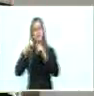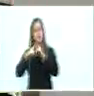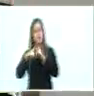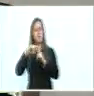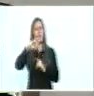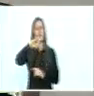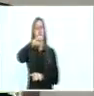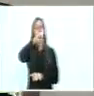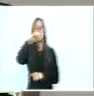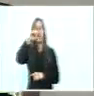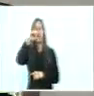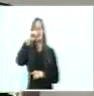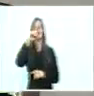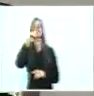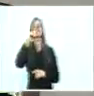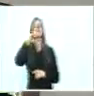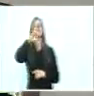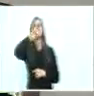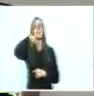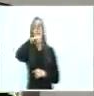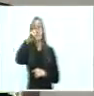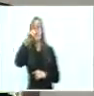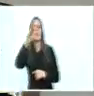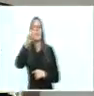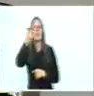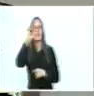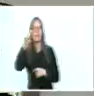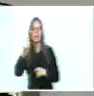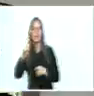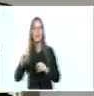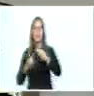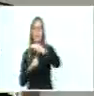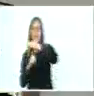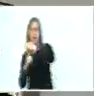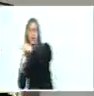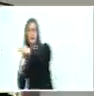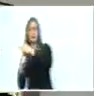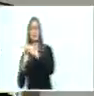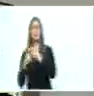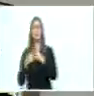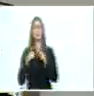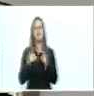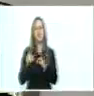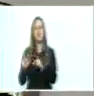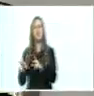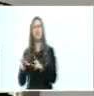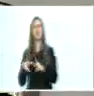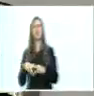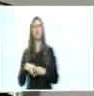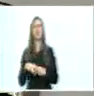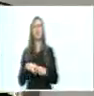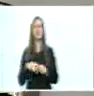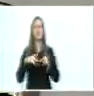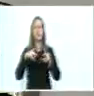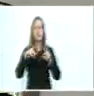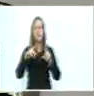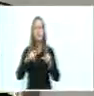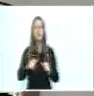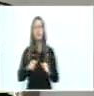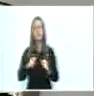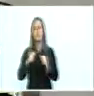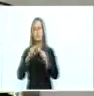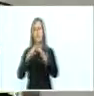as atividades de praxe, as barraquinhas, né, levantamento de fundo para as obras